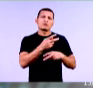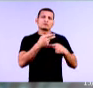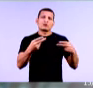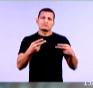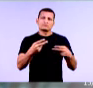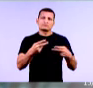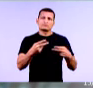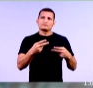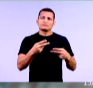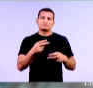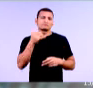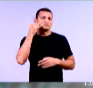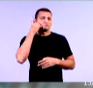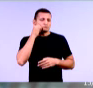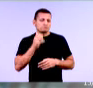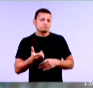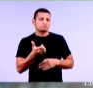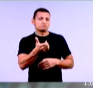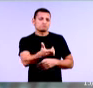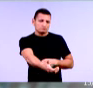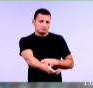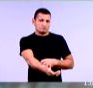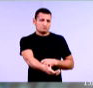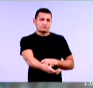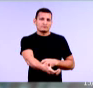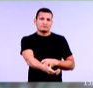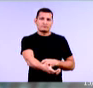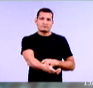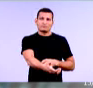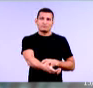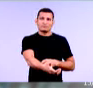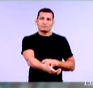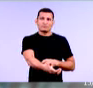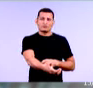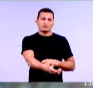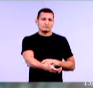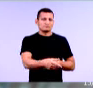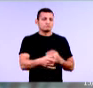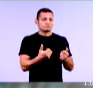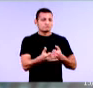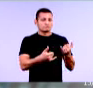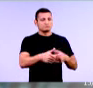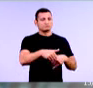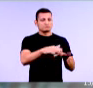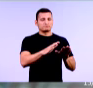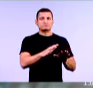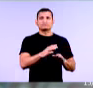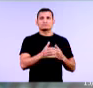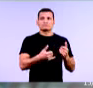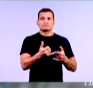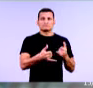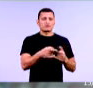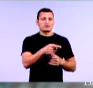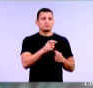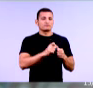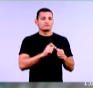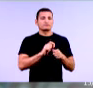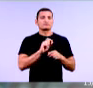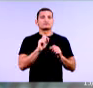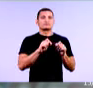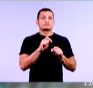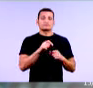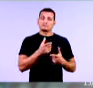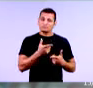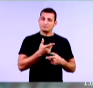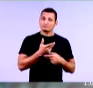A gente pega um celular, toma meu filho, não estou sem meu celular aqui, né? Toma meu filho, brinca com o celular do papai. Ele vai fazer certas coisas que você não